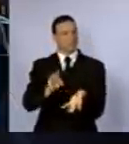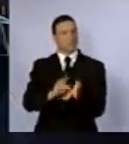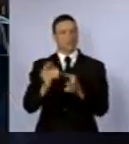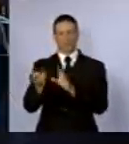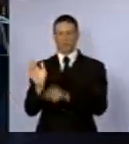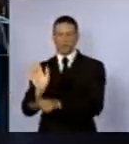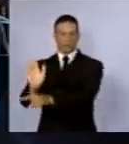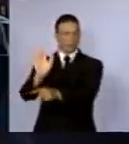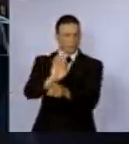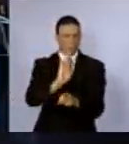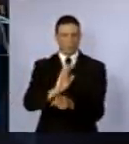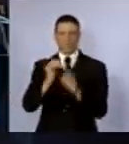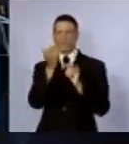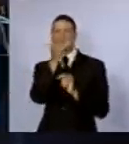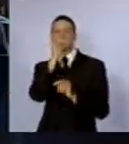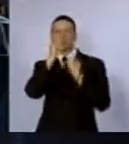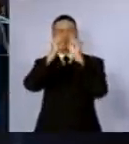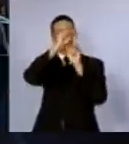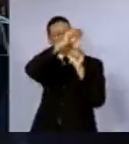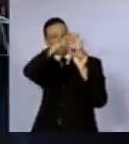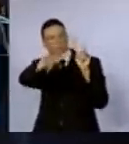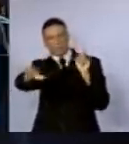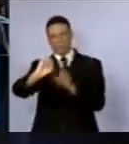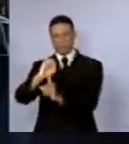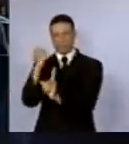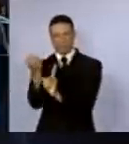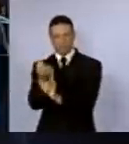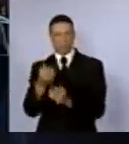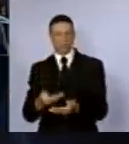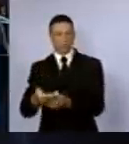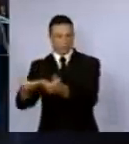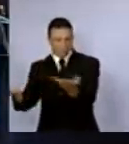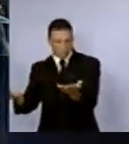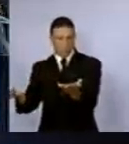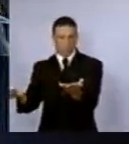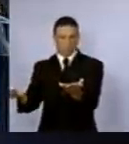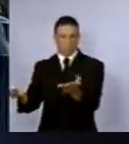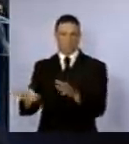de atendimento efetivo de energia elétrica à sociedade, né?